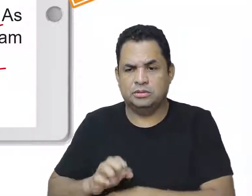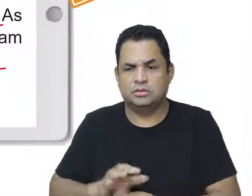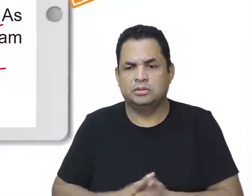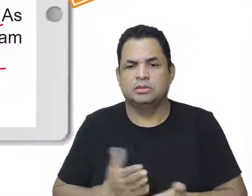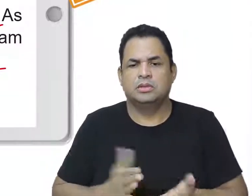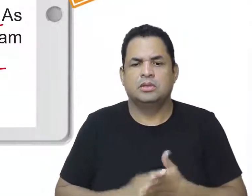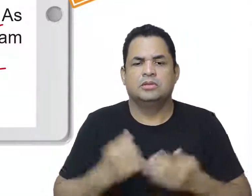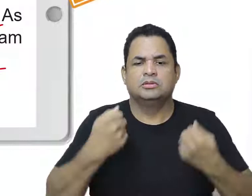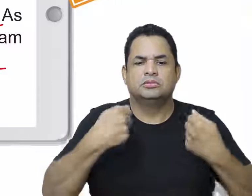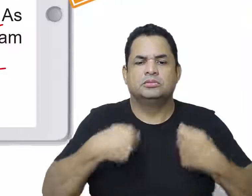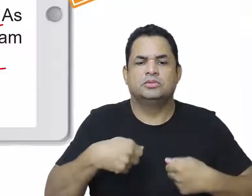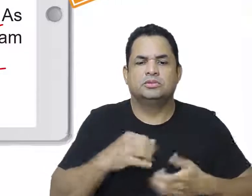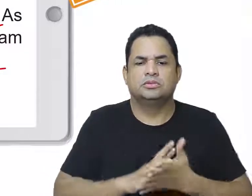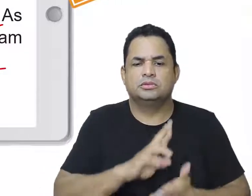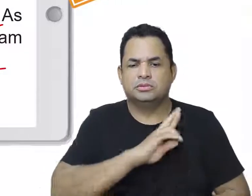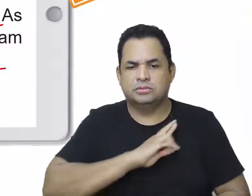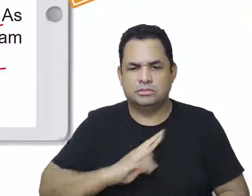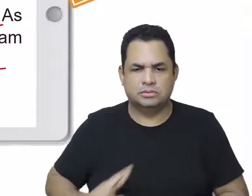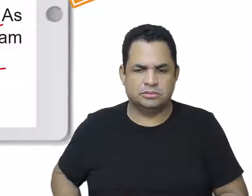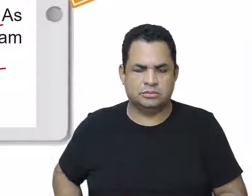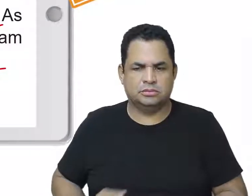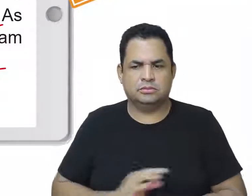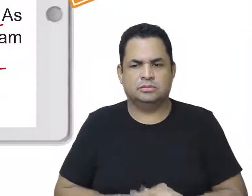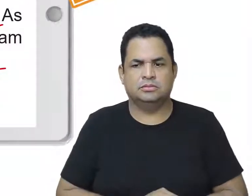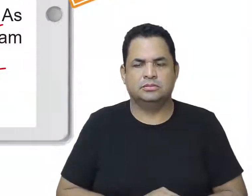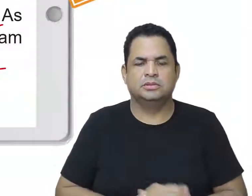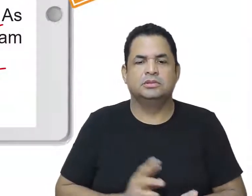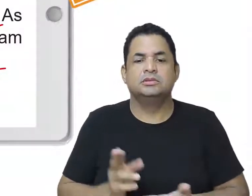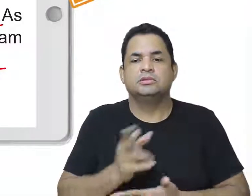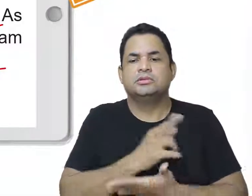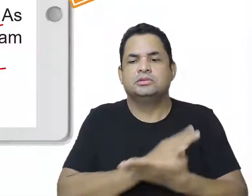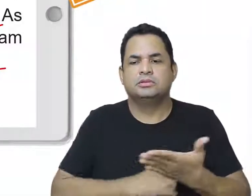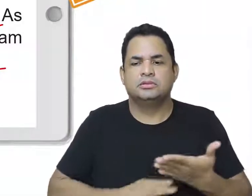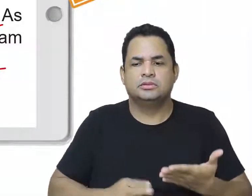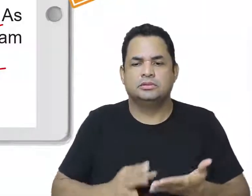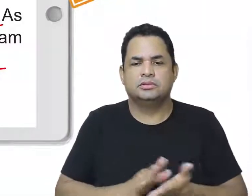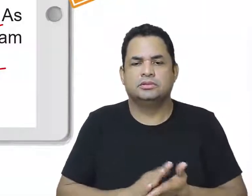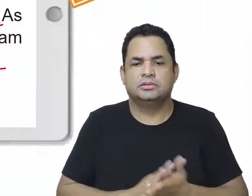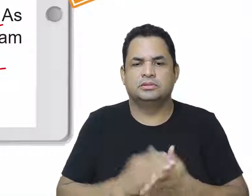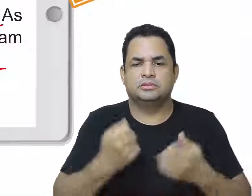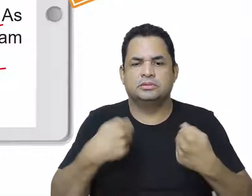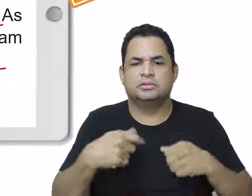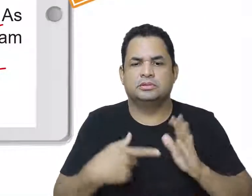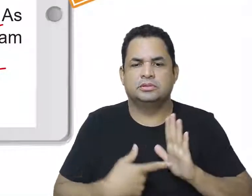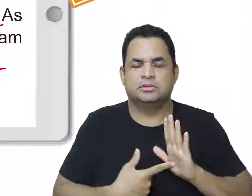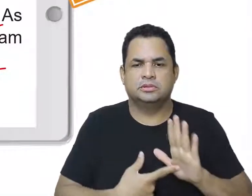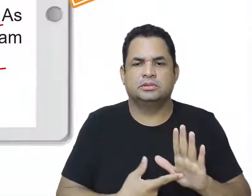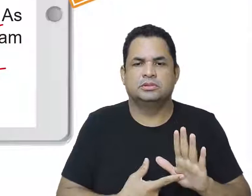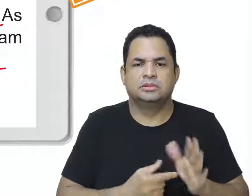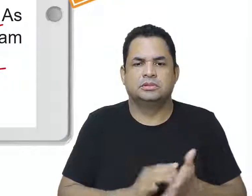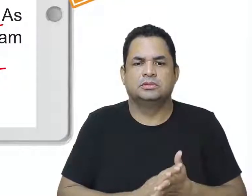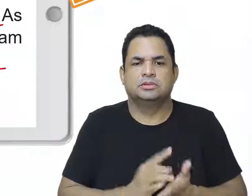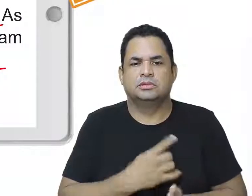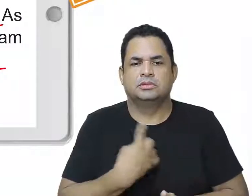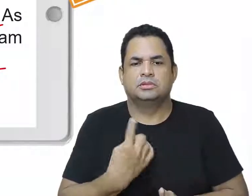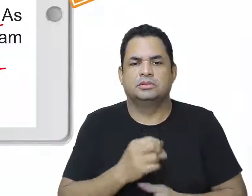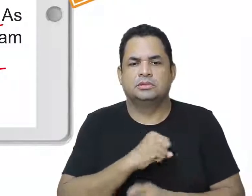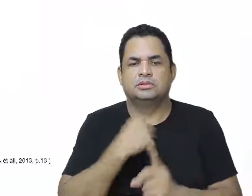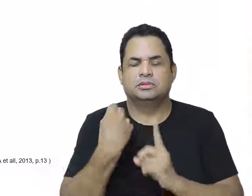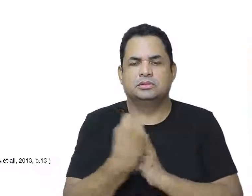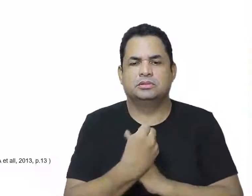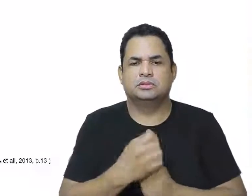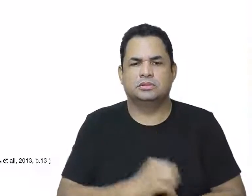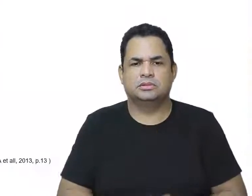aos poderes da República, enfim. São várias maneiras que o poder se apresenta aí para a nossa sociedade, não